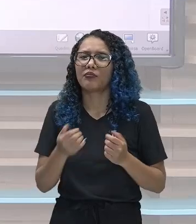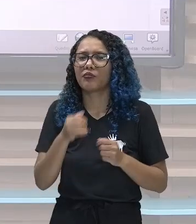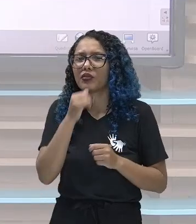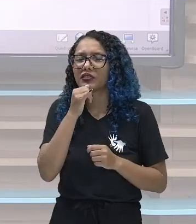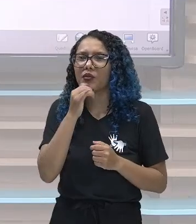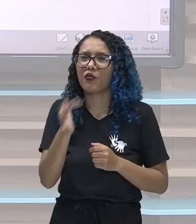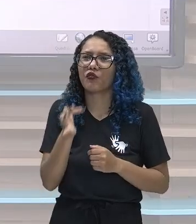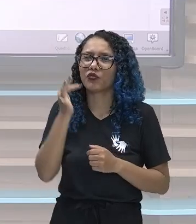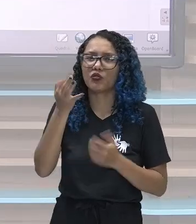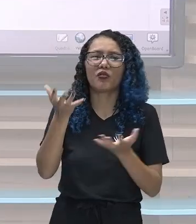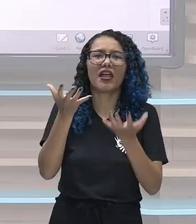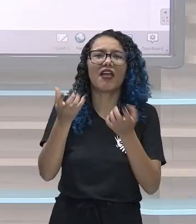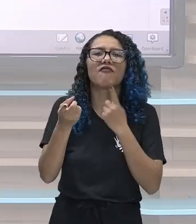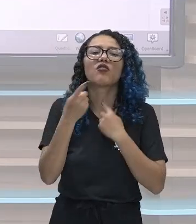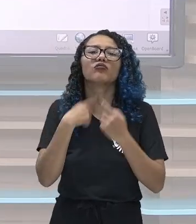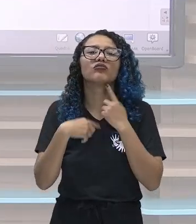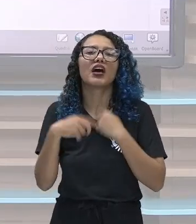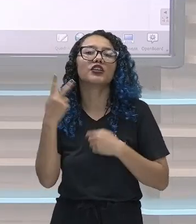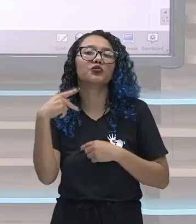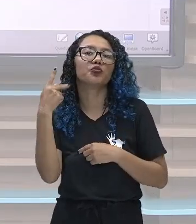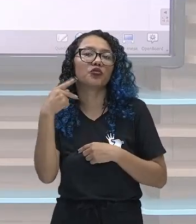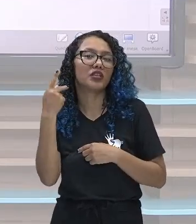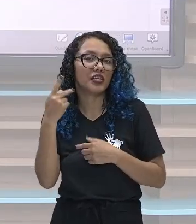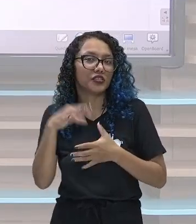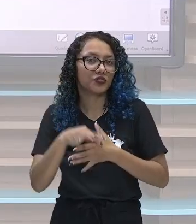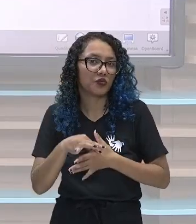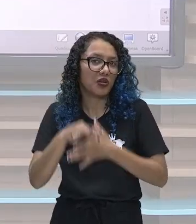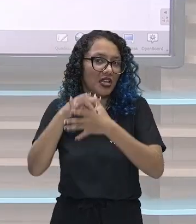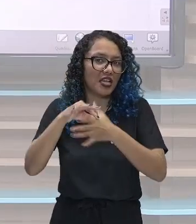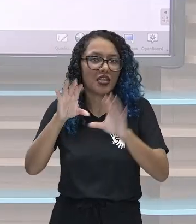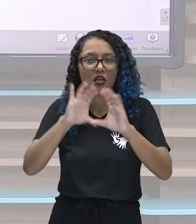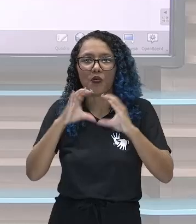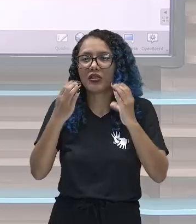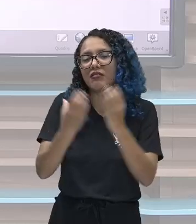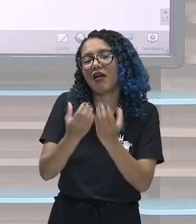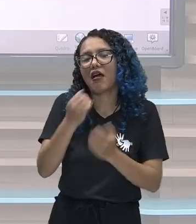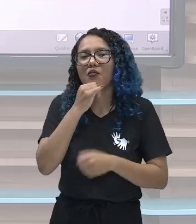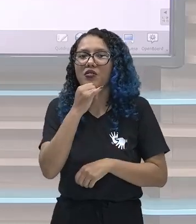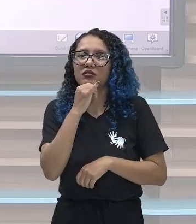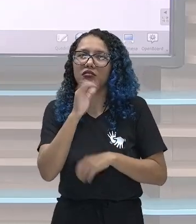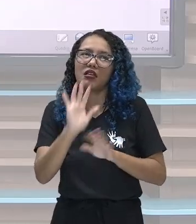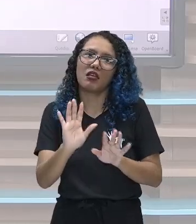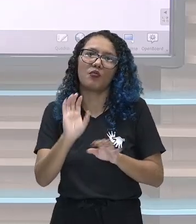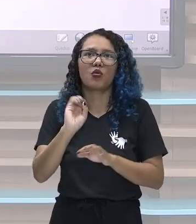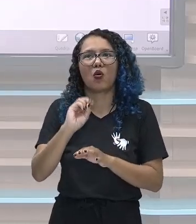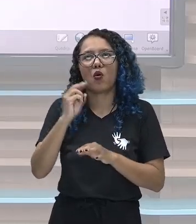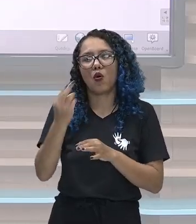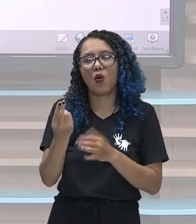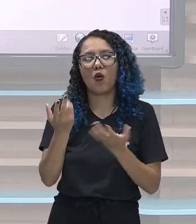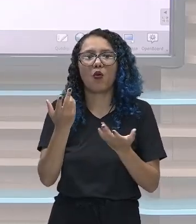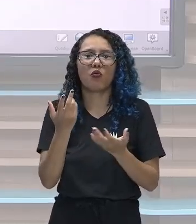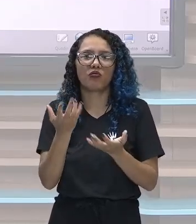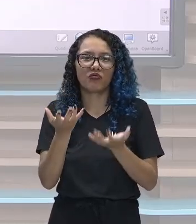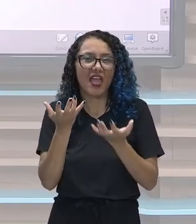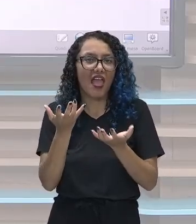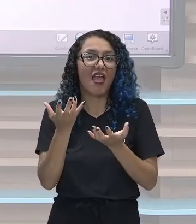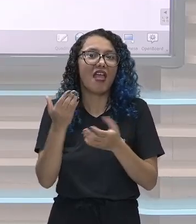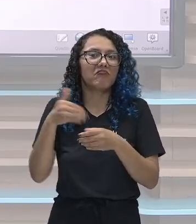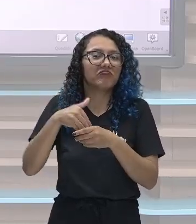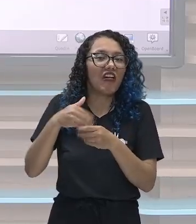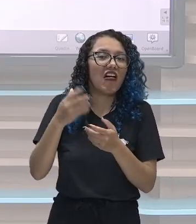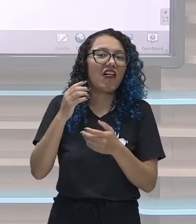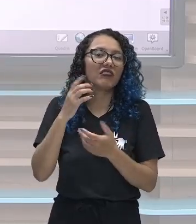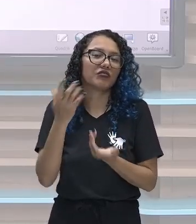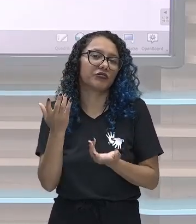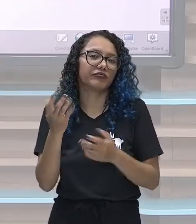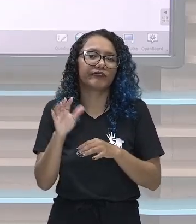Ah, esse aí já vai querer ser líder comunitário, né? Esse aí já vai ter pretensões políticas, e não necessariamente,